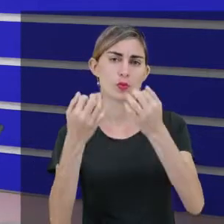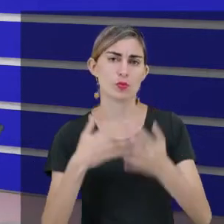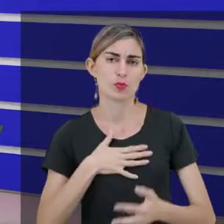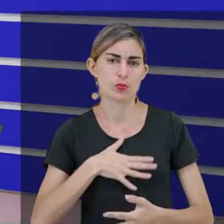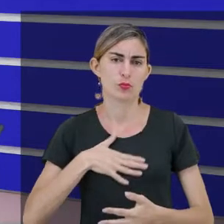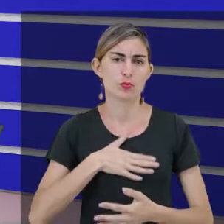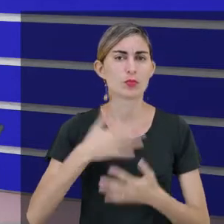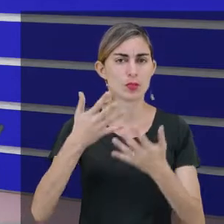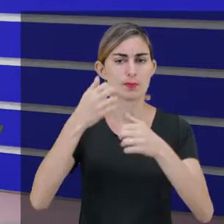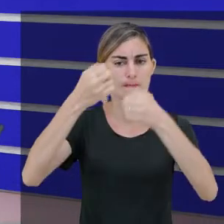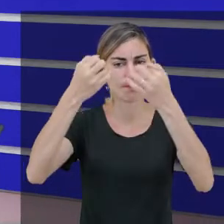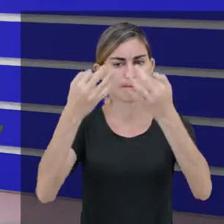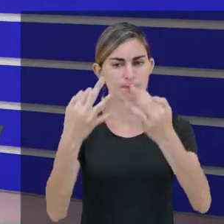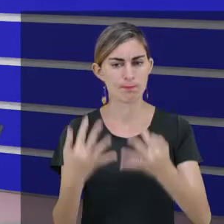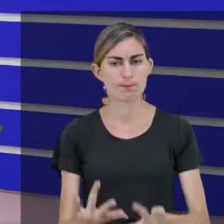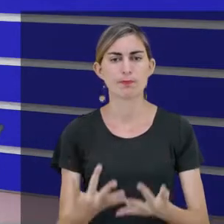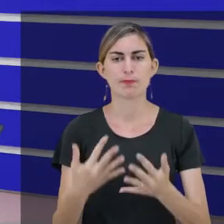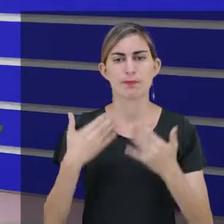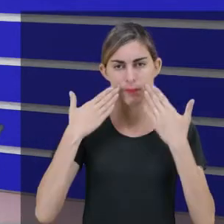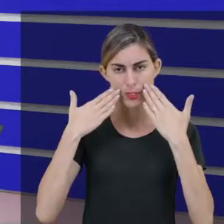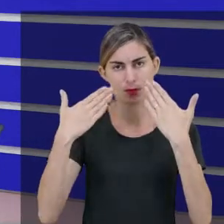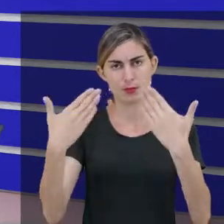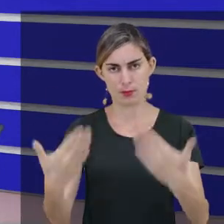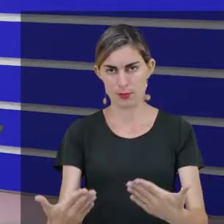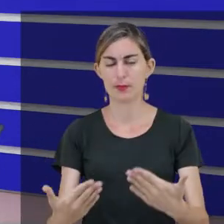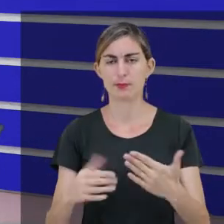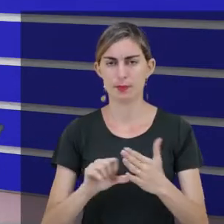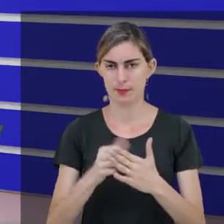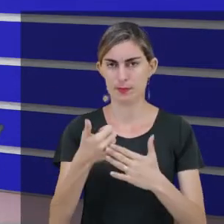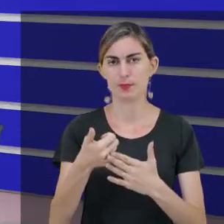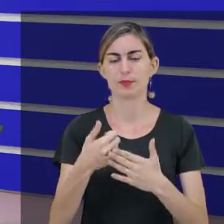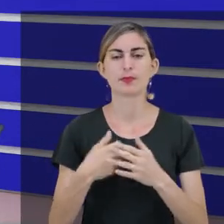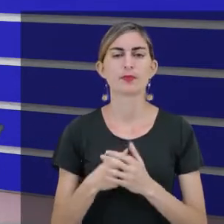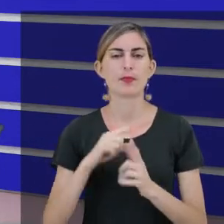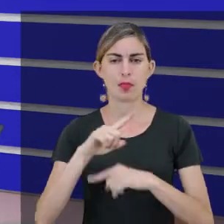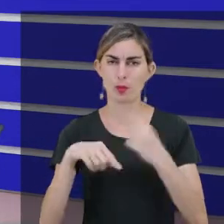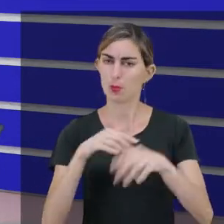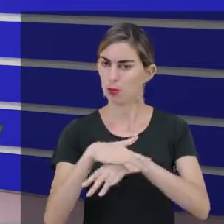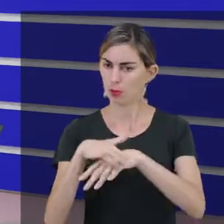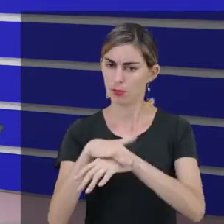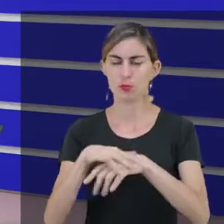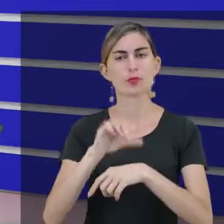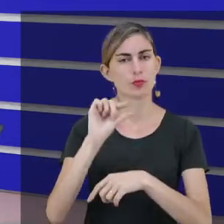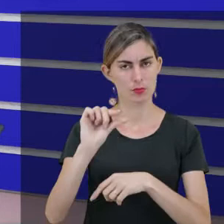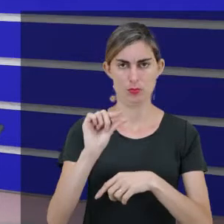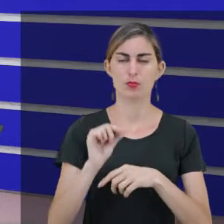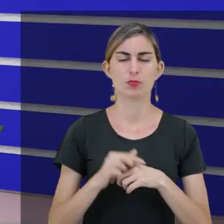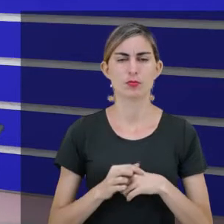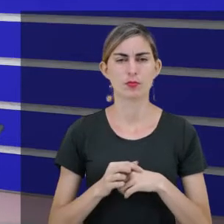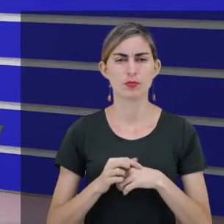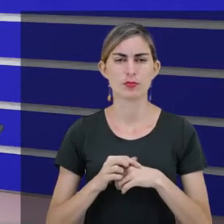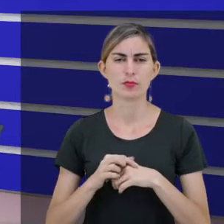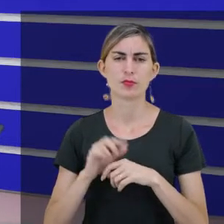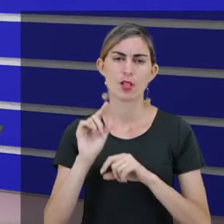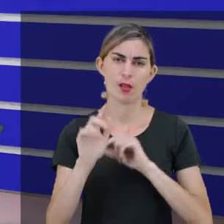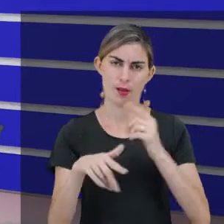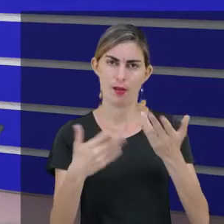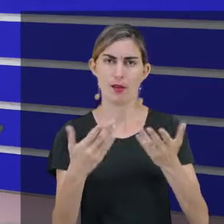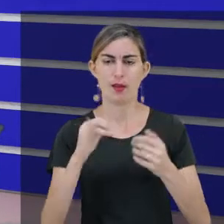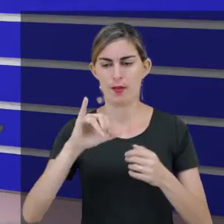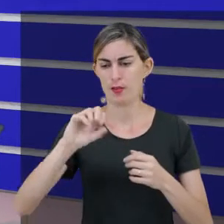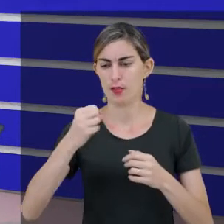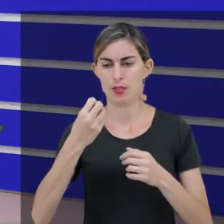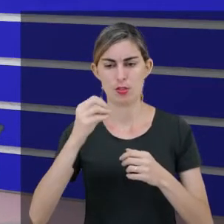senhor pudesse se apresentar primeiramente, né, e a gente conversar um pouco sobre a